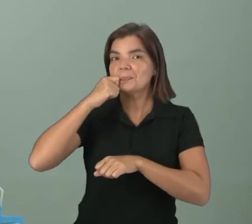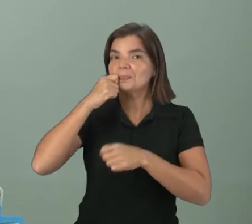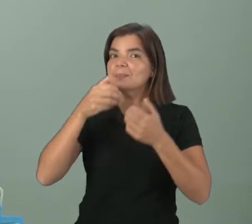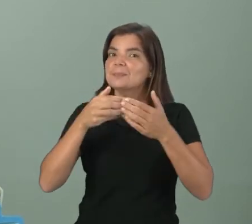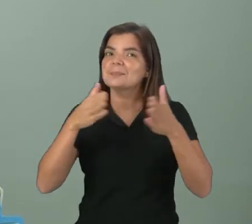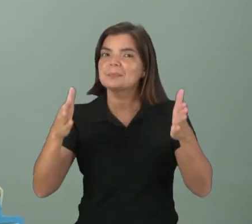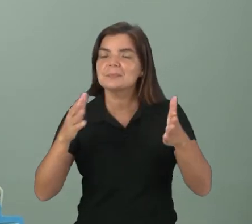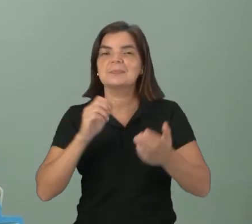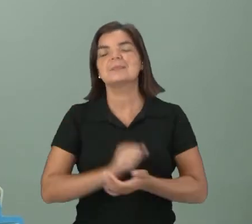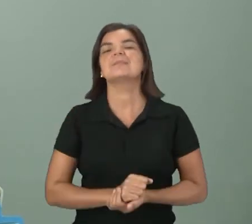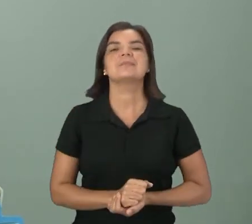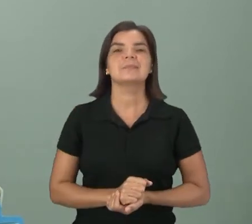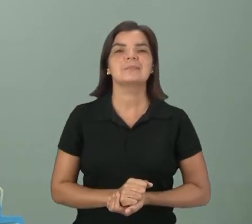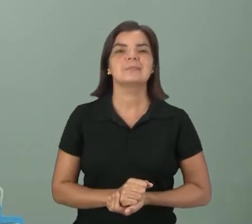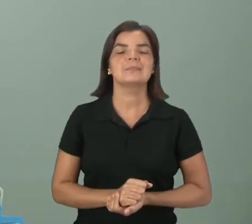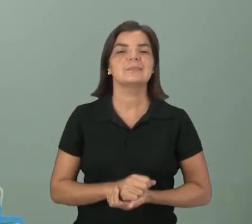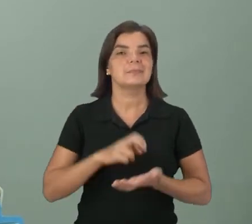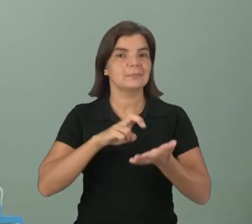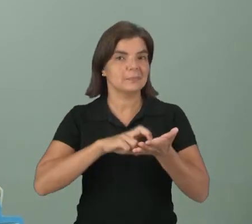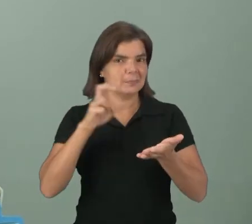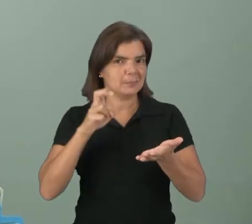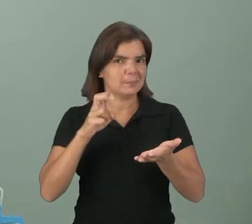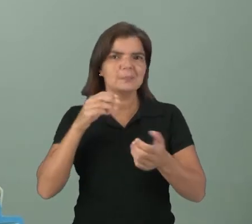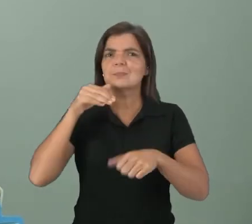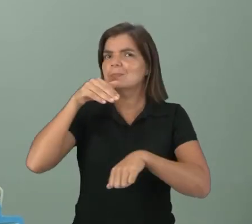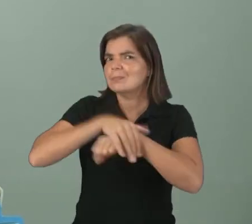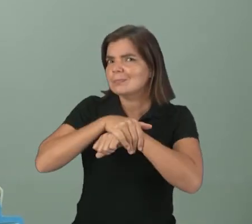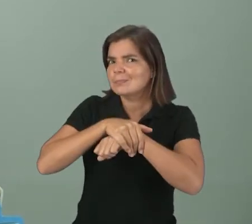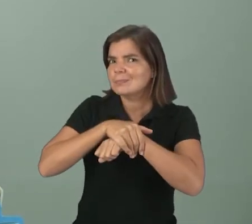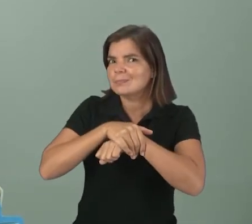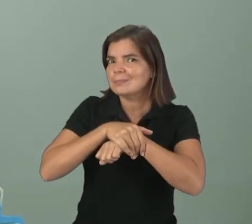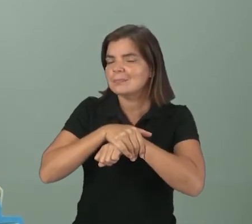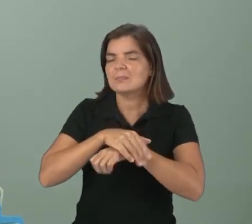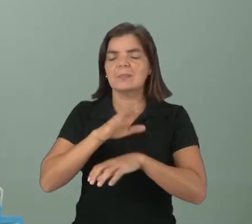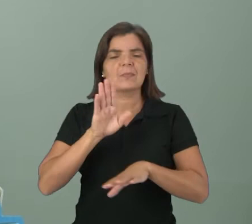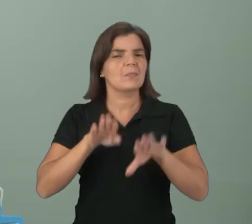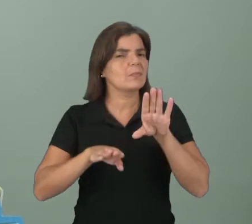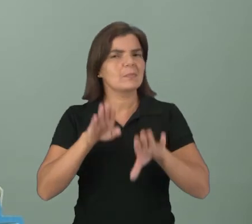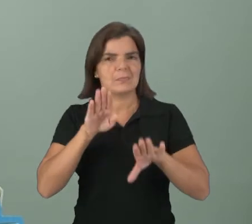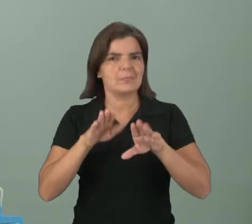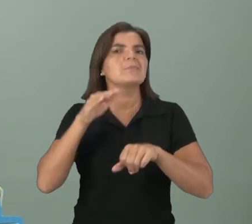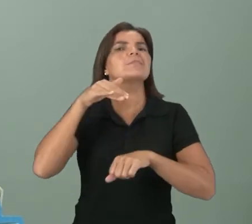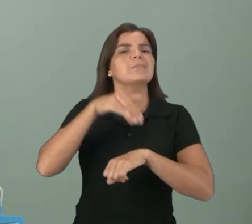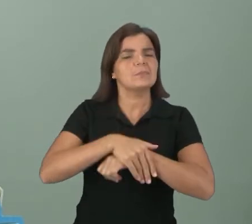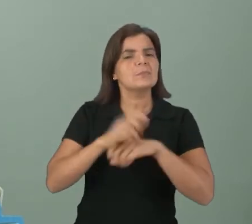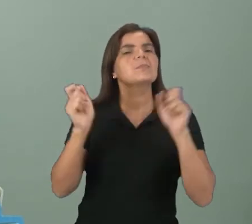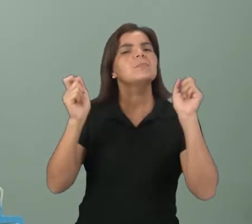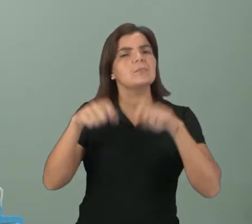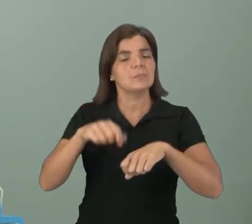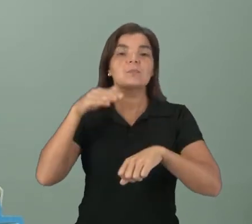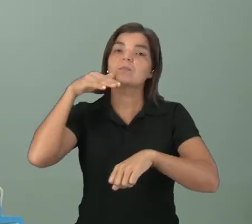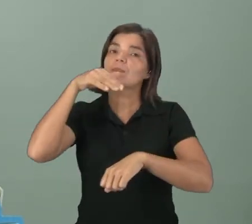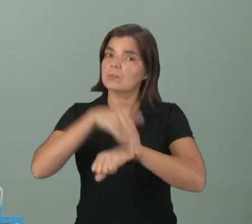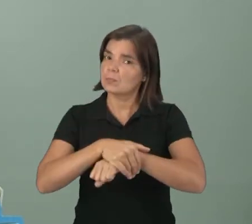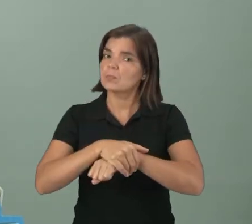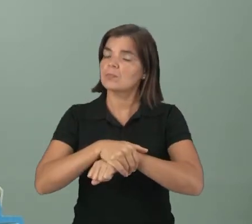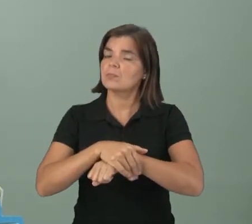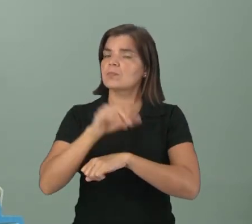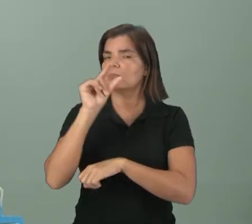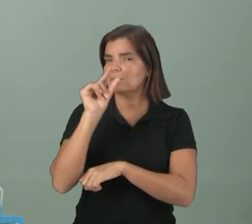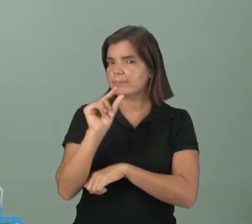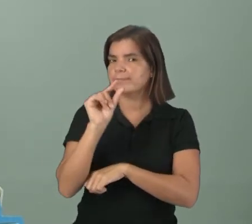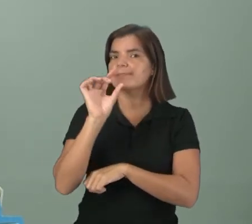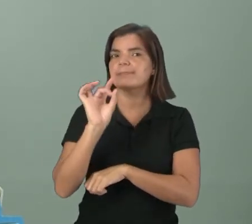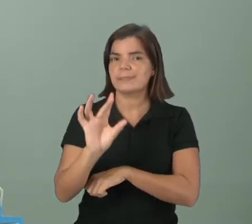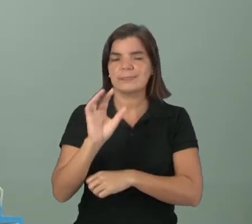padaria padaria fica aberta no período noturno nem sempre algumas até ficam aberto